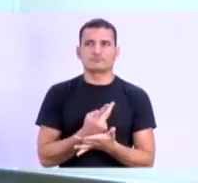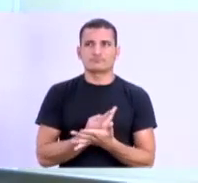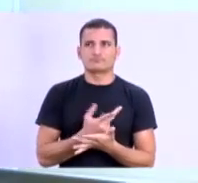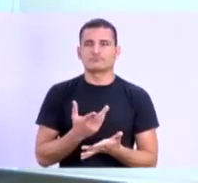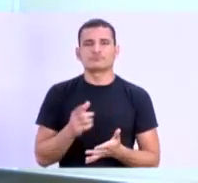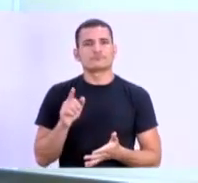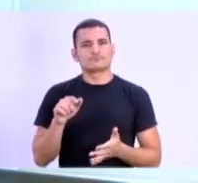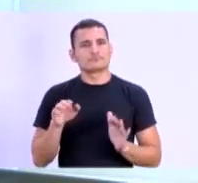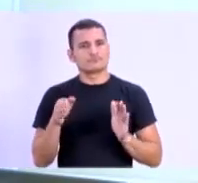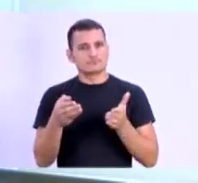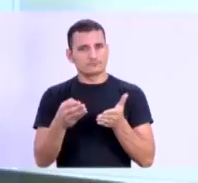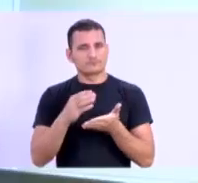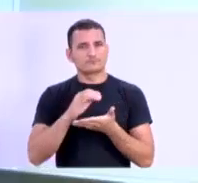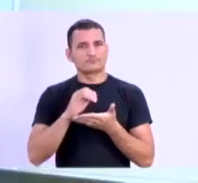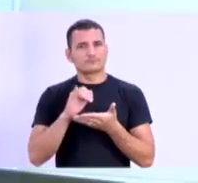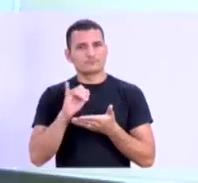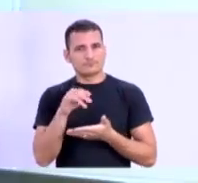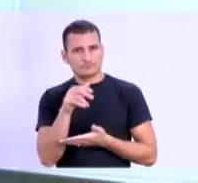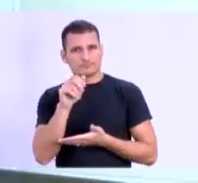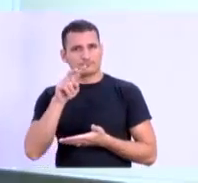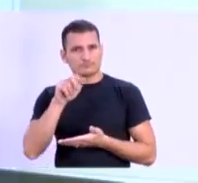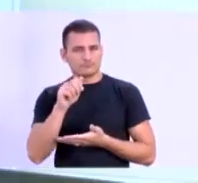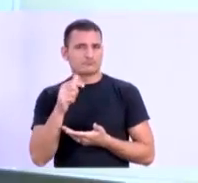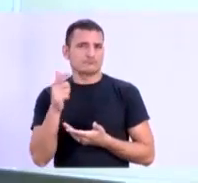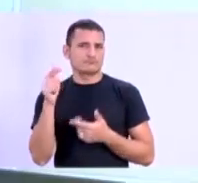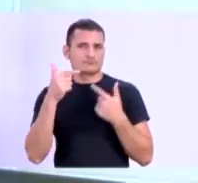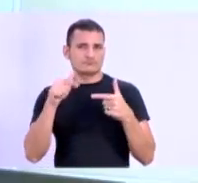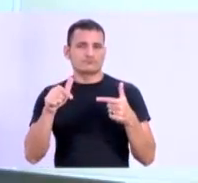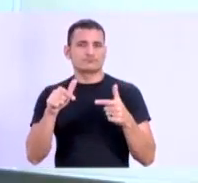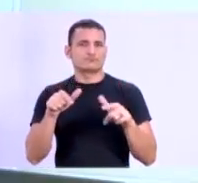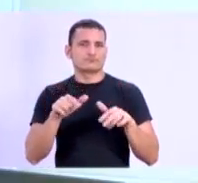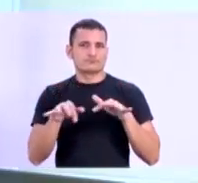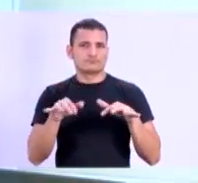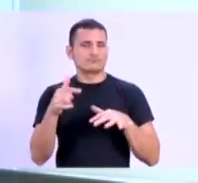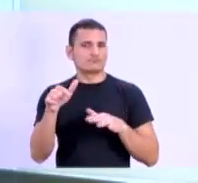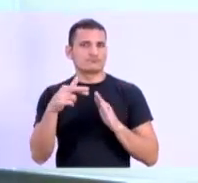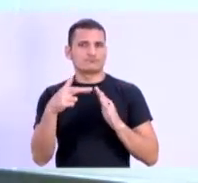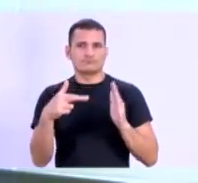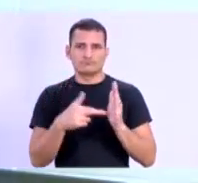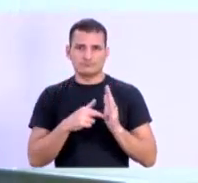caso específico do Java. Em outras linguagens de programação você não tem essa regra tão fechada, tá?